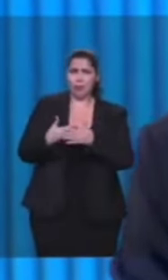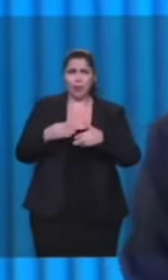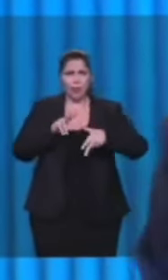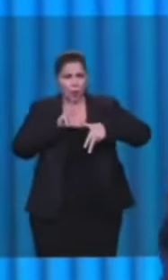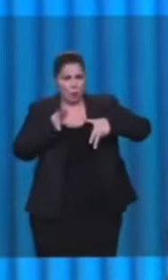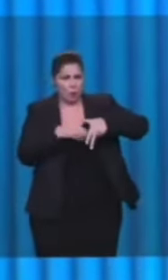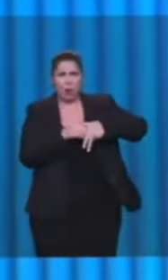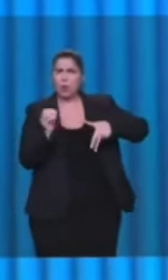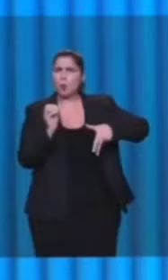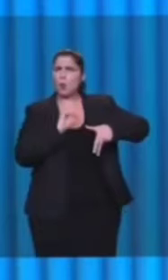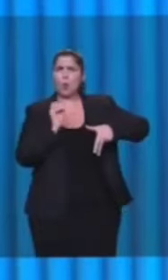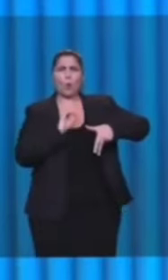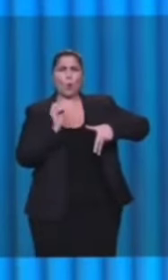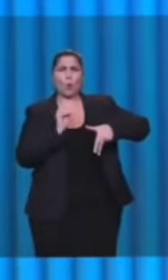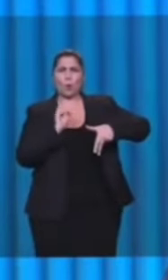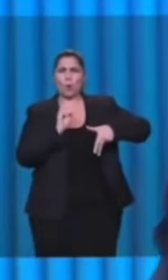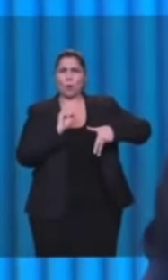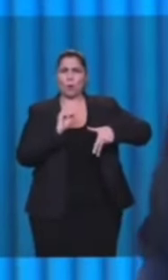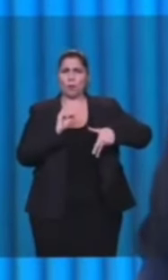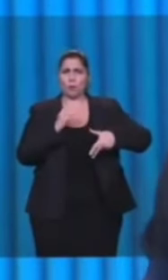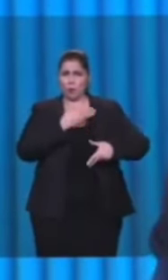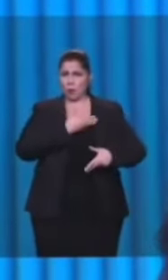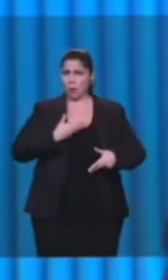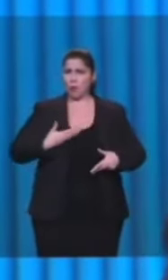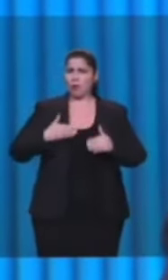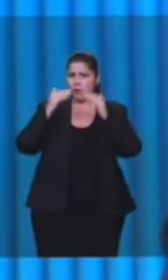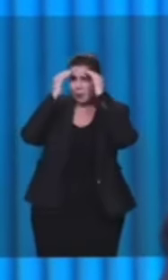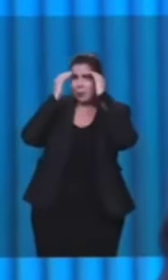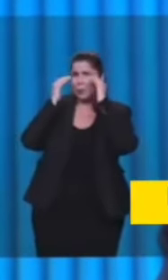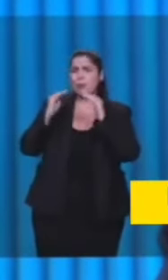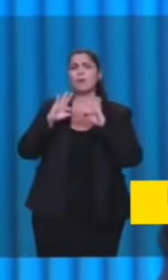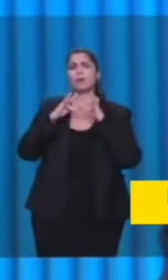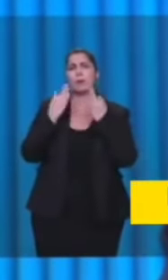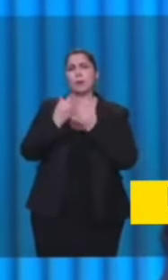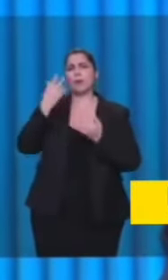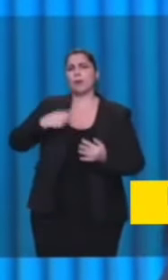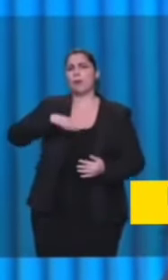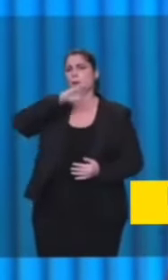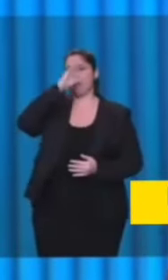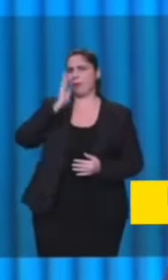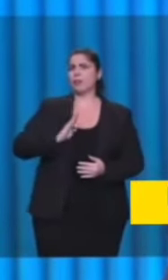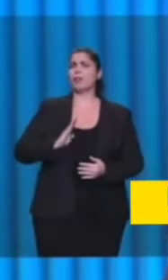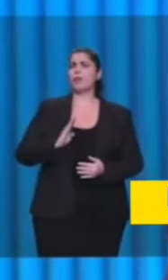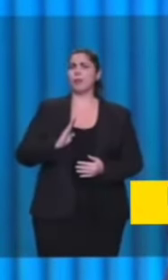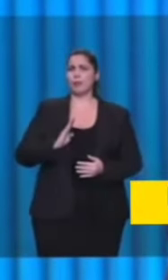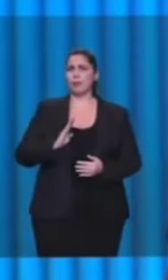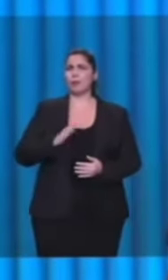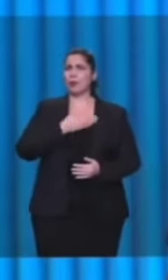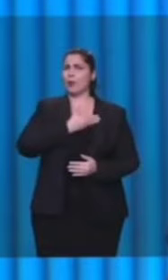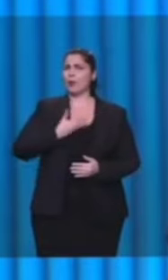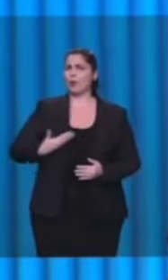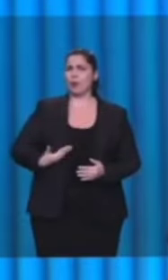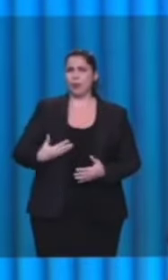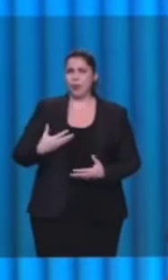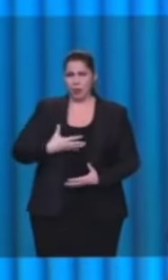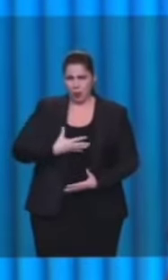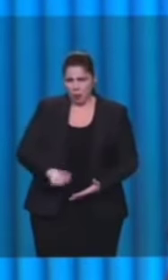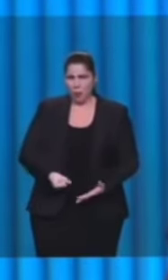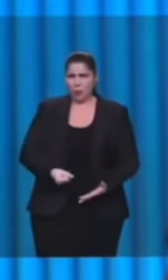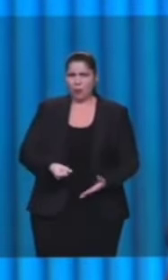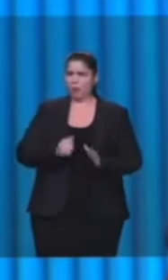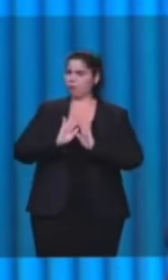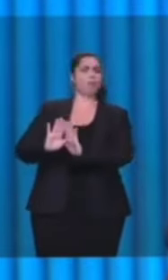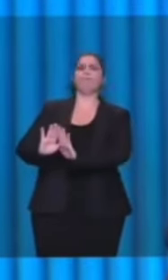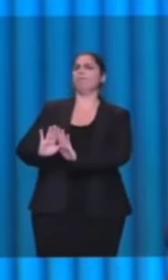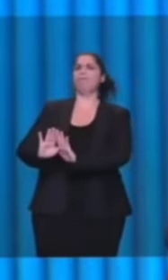Um governo que respeita a família brasileira. Um governo que diz não ao aborto, porque ele entende